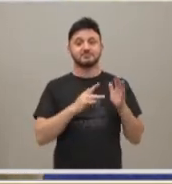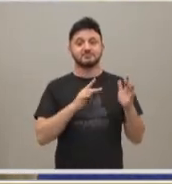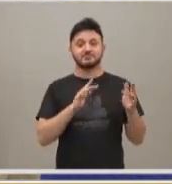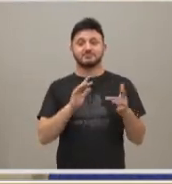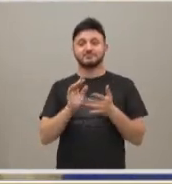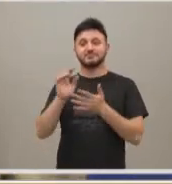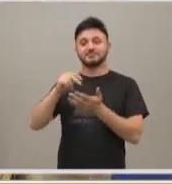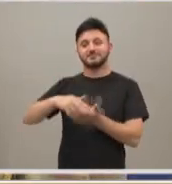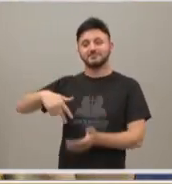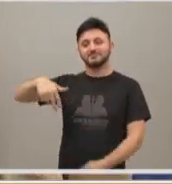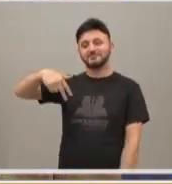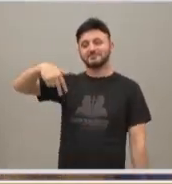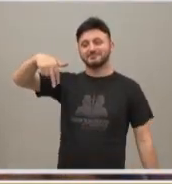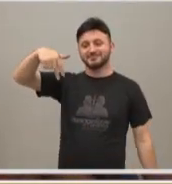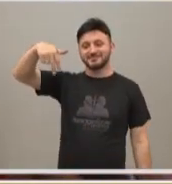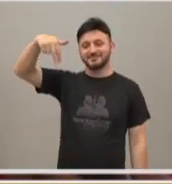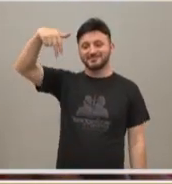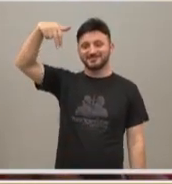Ressuscitou